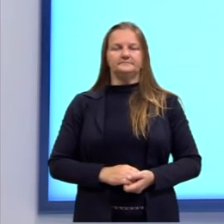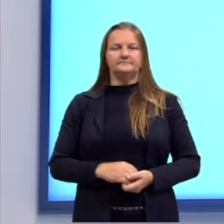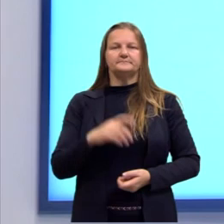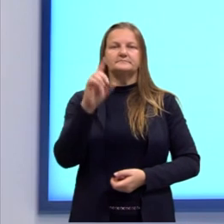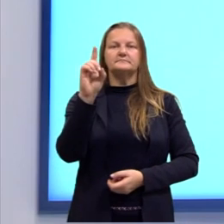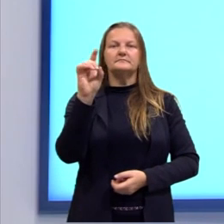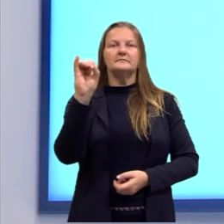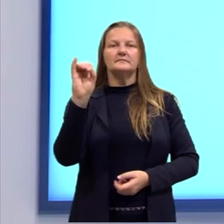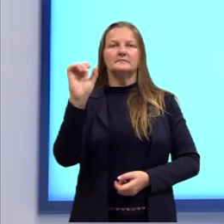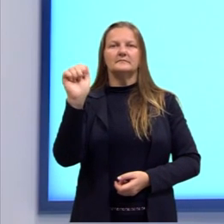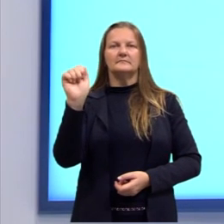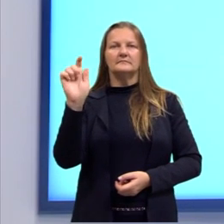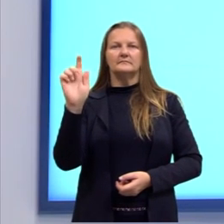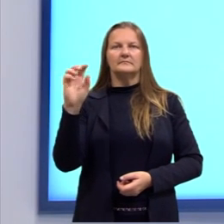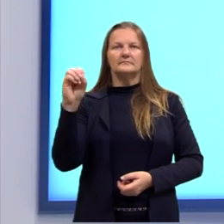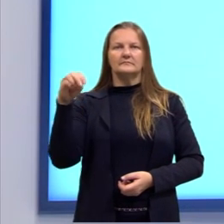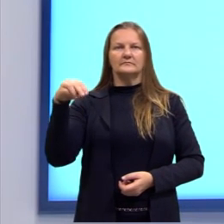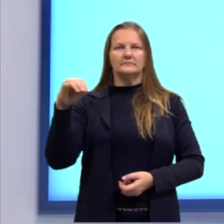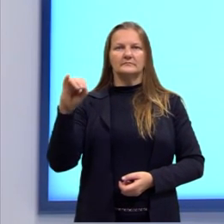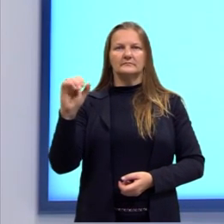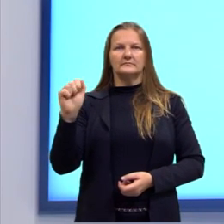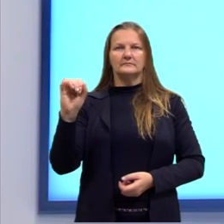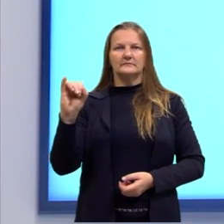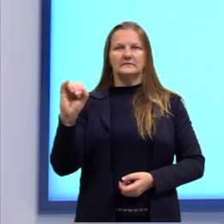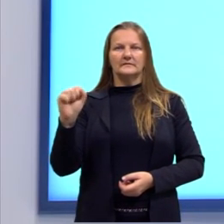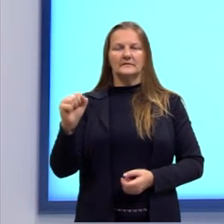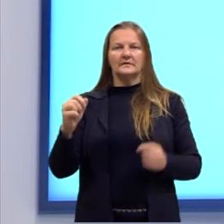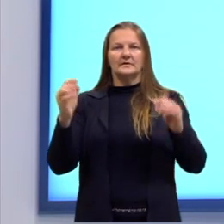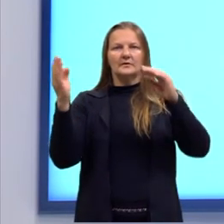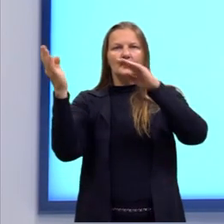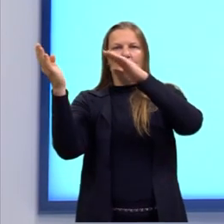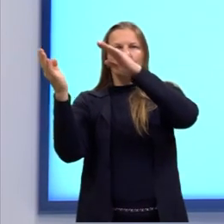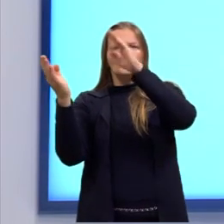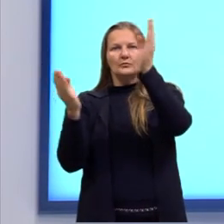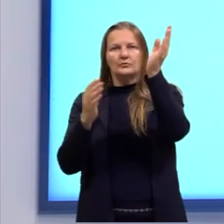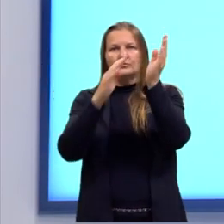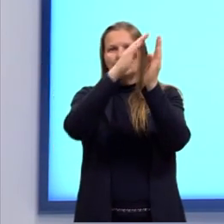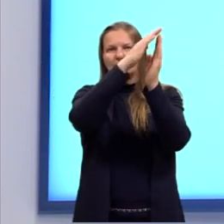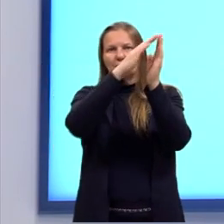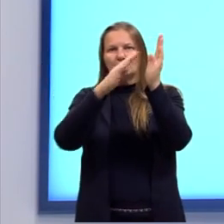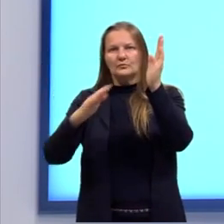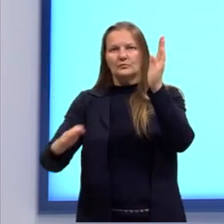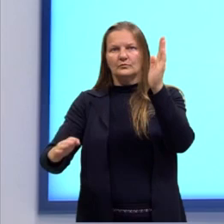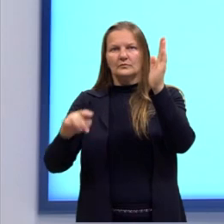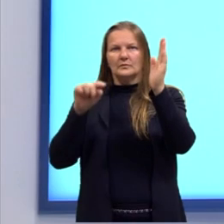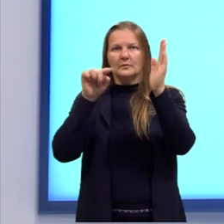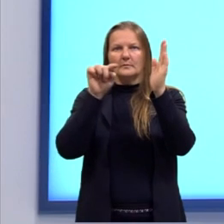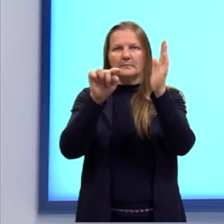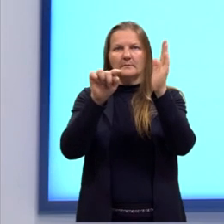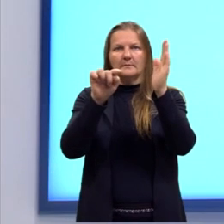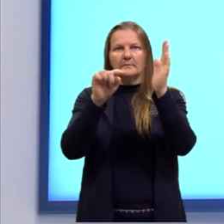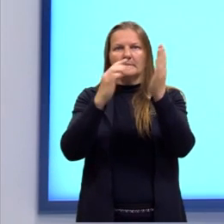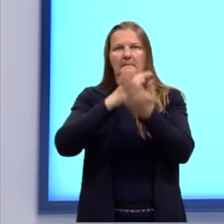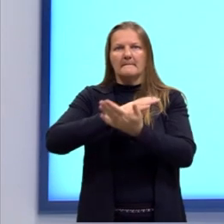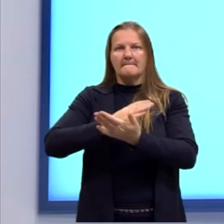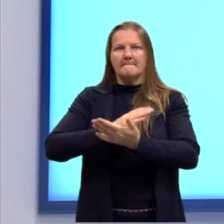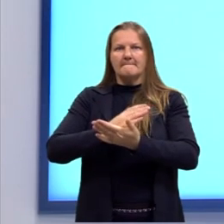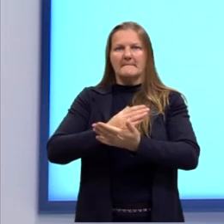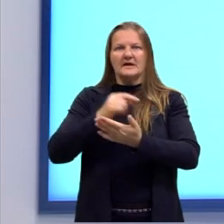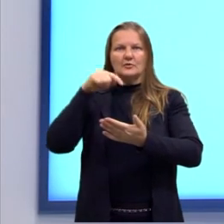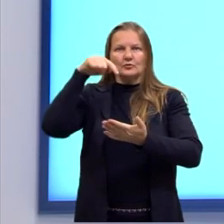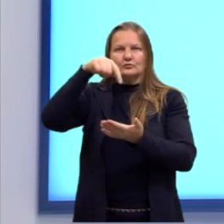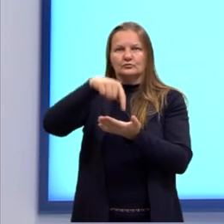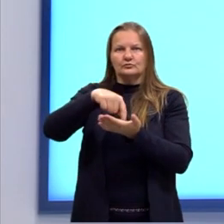paralelogramo se cortam sempre no ponto médio esse ponto nós chamamos de m então aqui no nosso